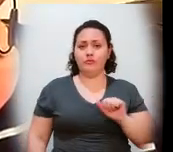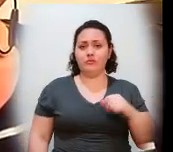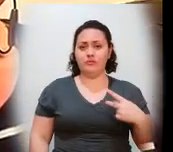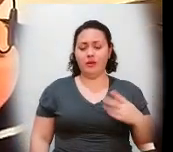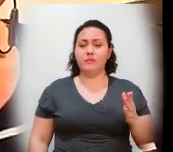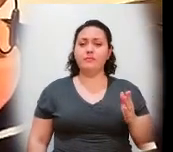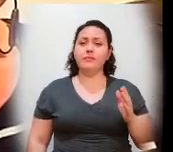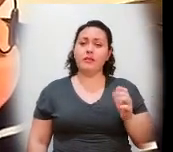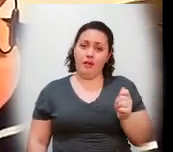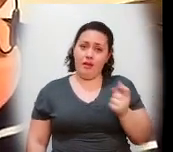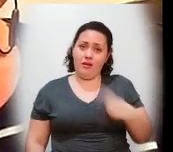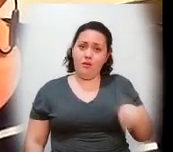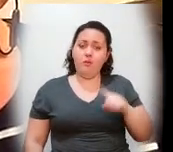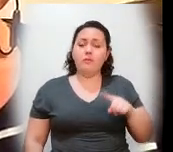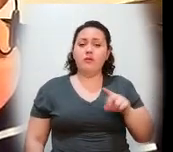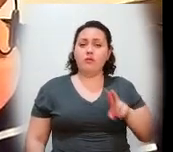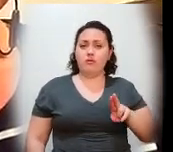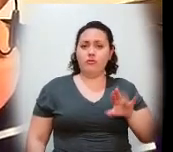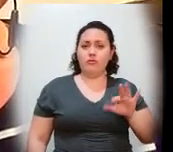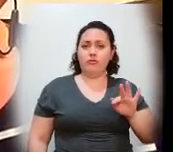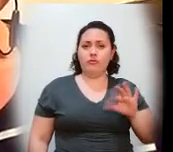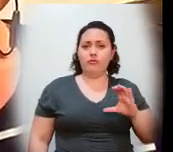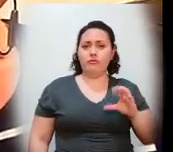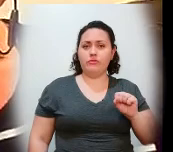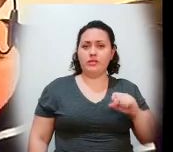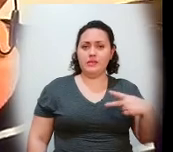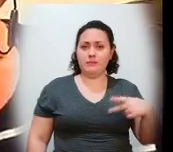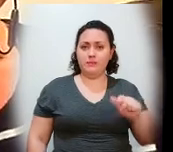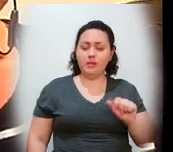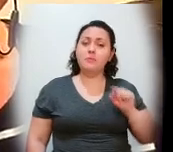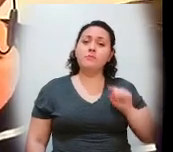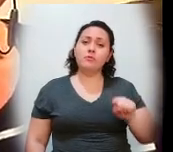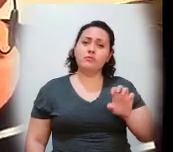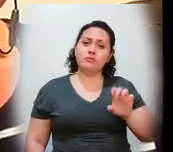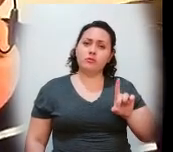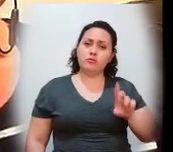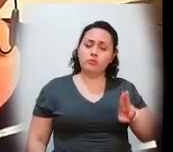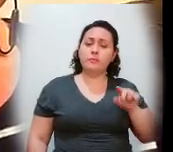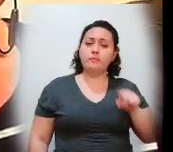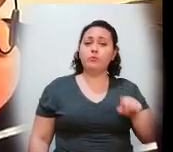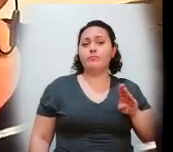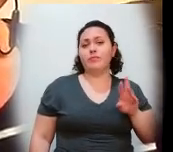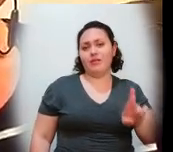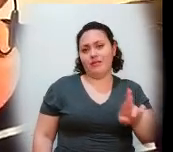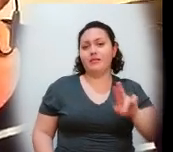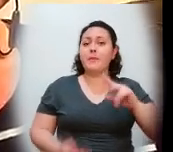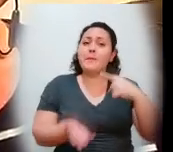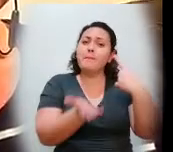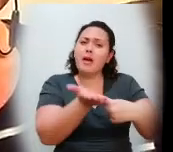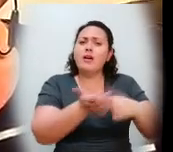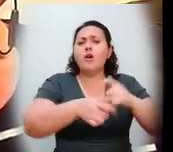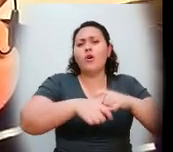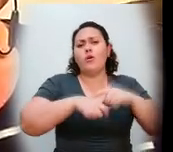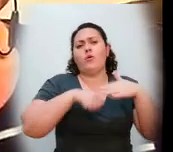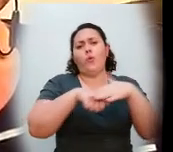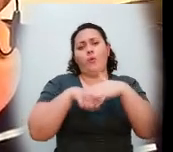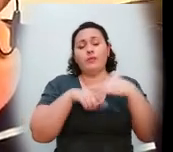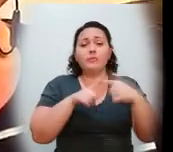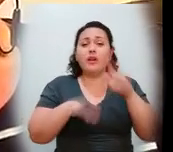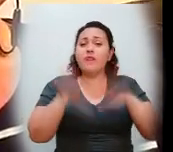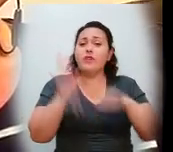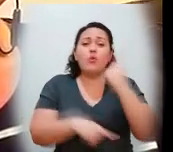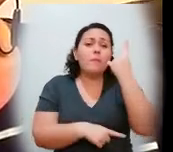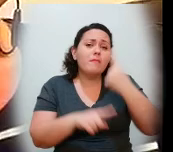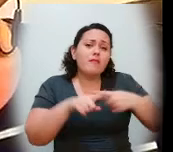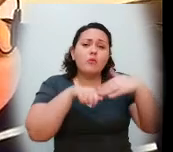nap@ufixpa.edu.br, né? E marca um horário para conversar. Às vezes uma conversa já consegue abrir, iluminar os